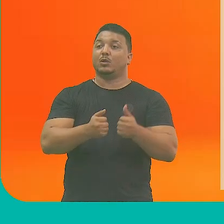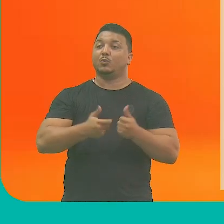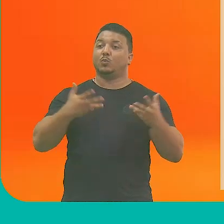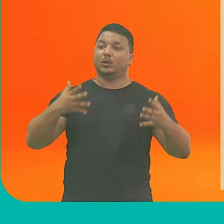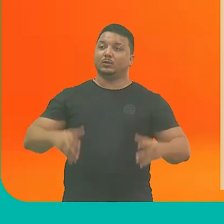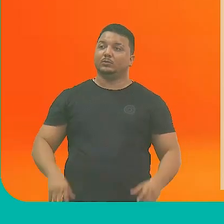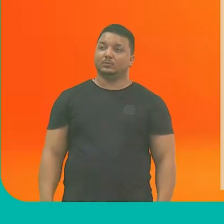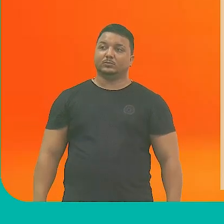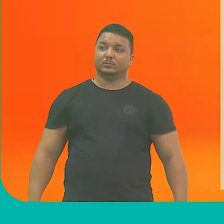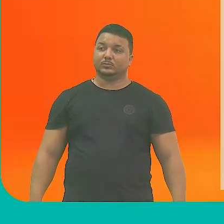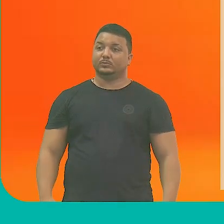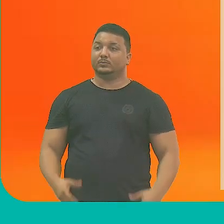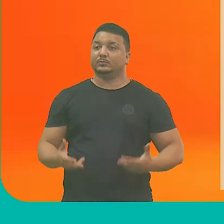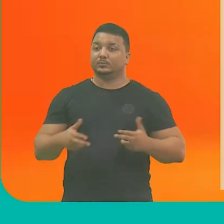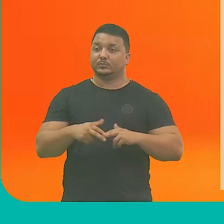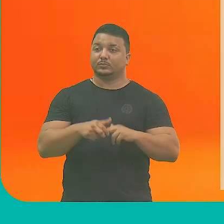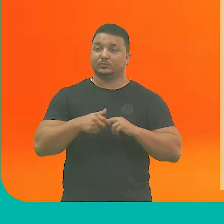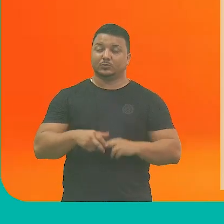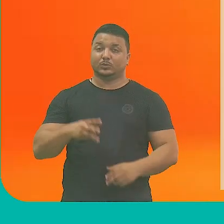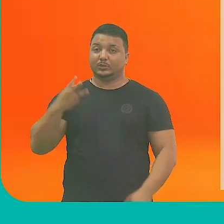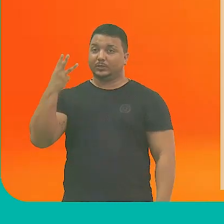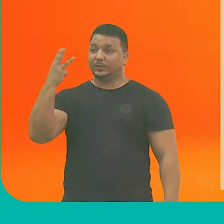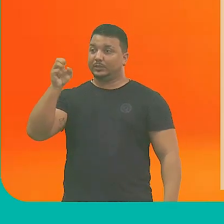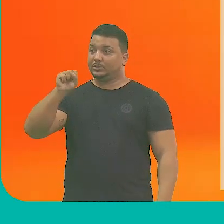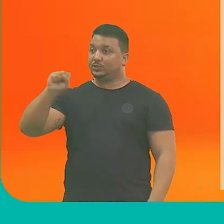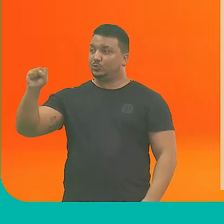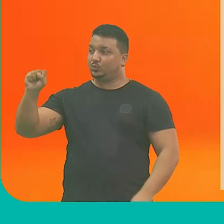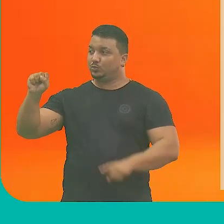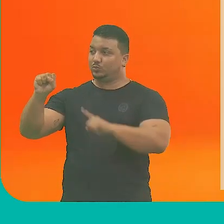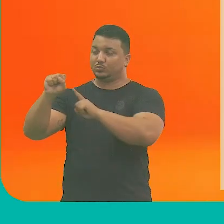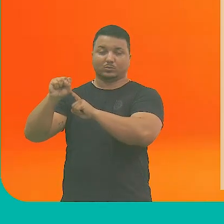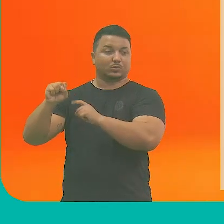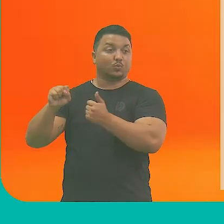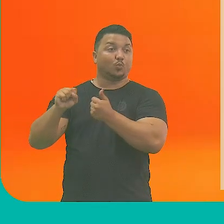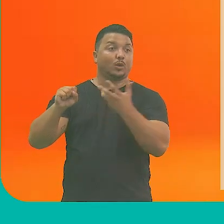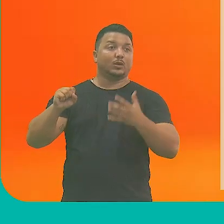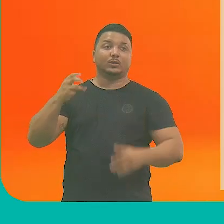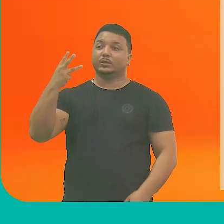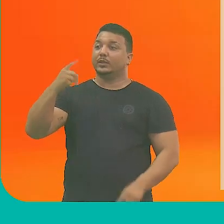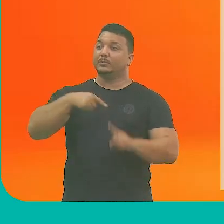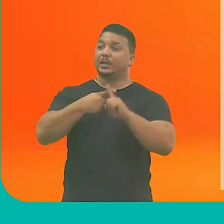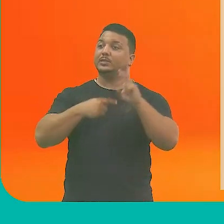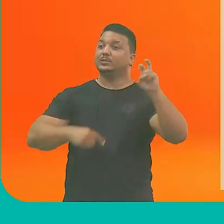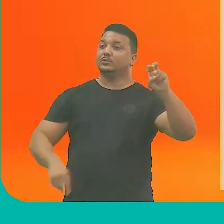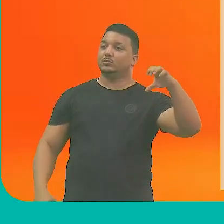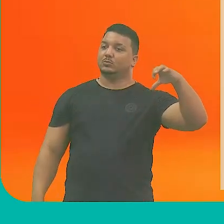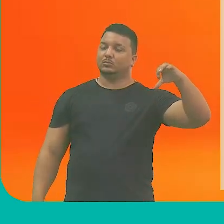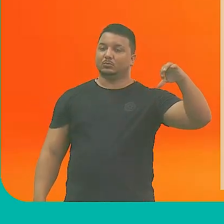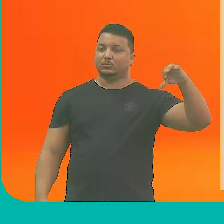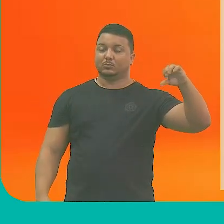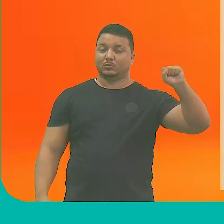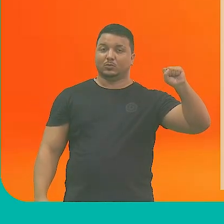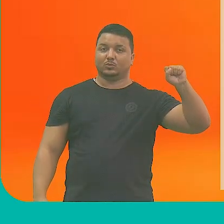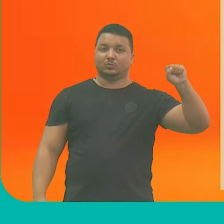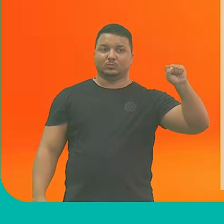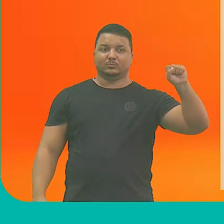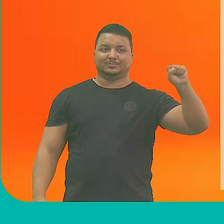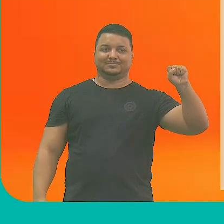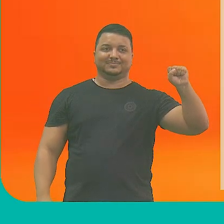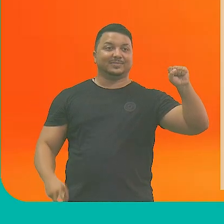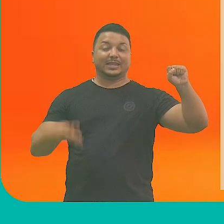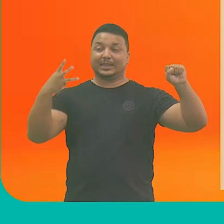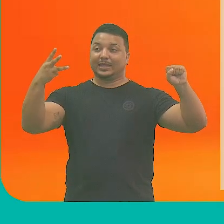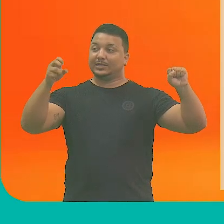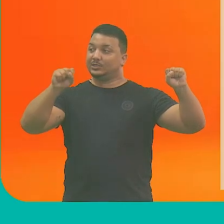acumulada. Ou seja, do 3 segundos, quanto é que é 3 mais 5? Não é 8? De